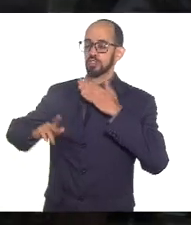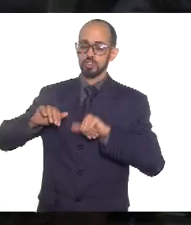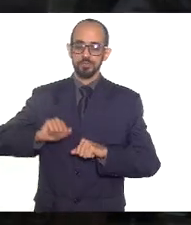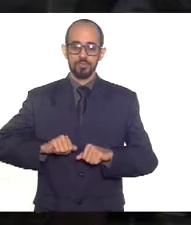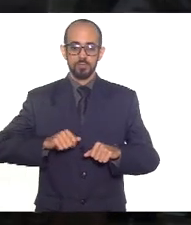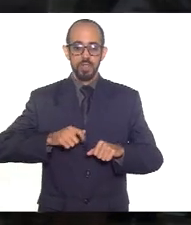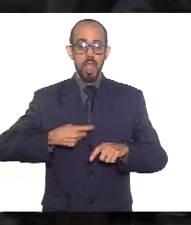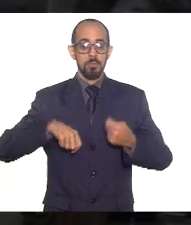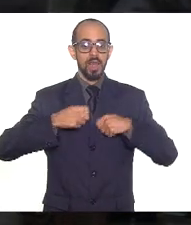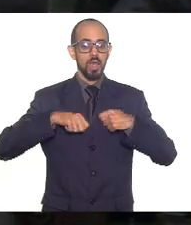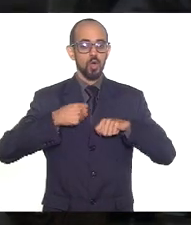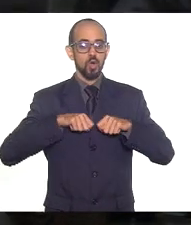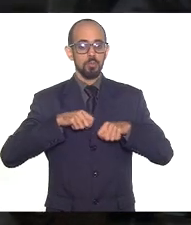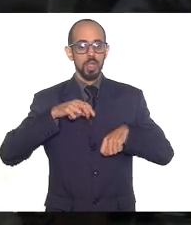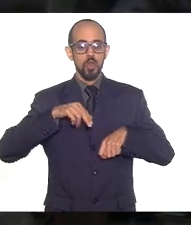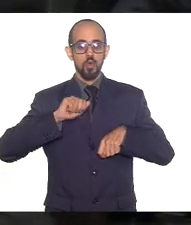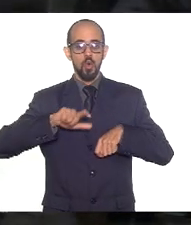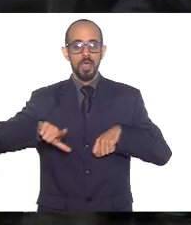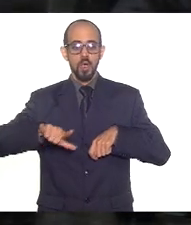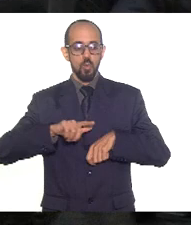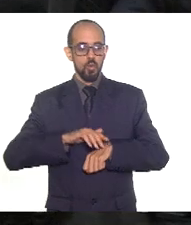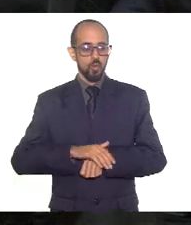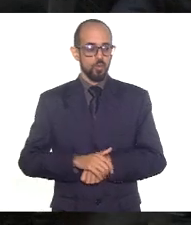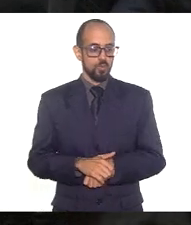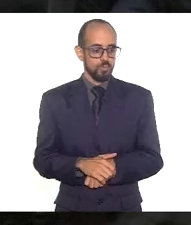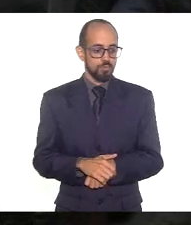Deputado Noel de Carvalho